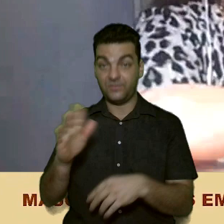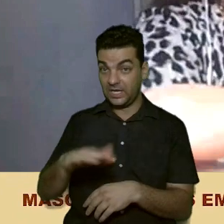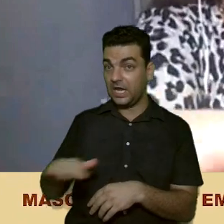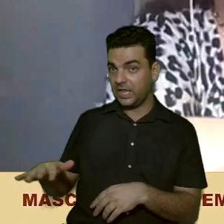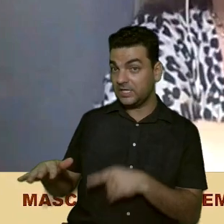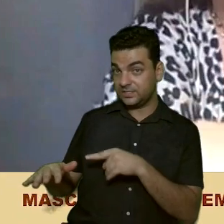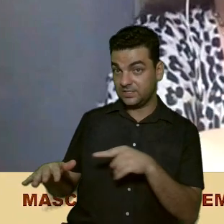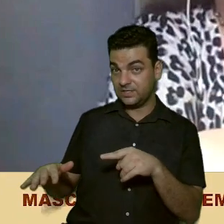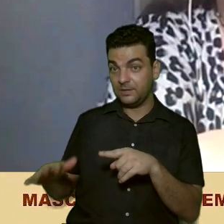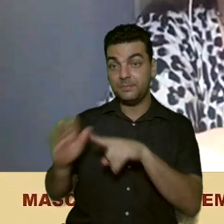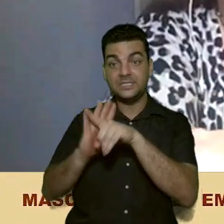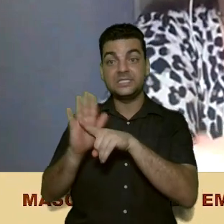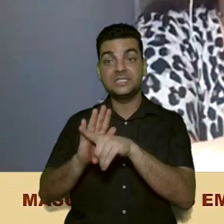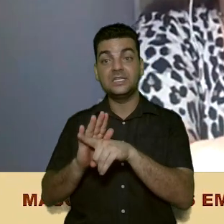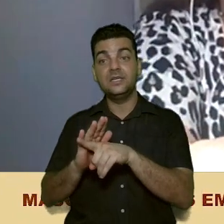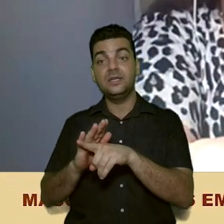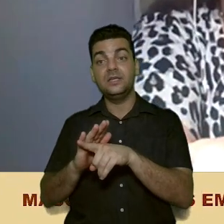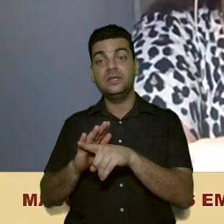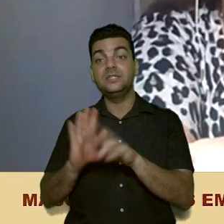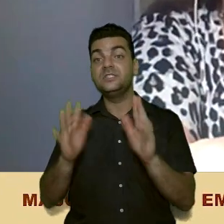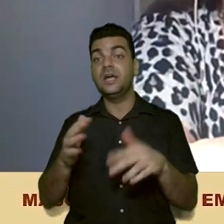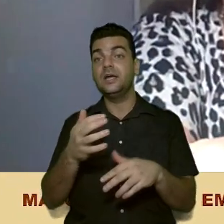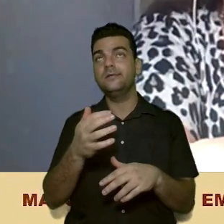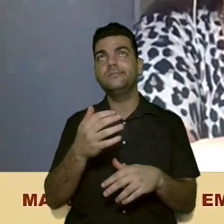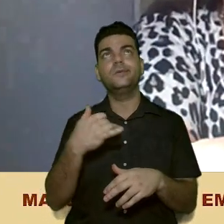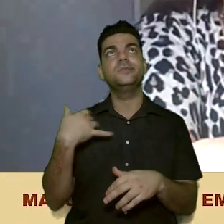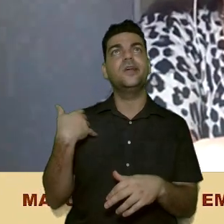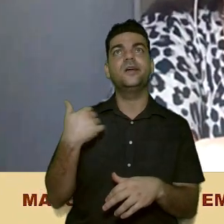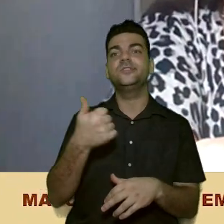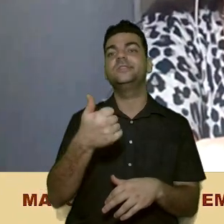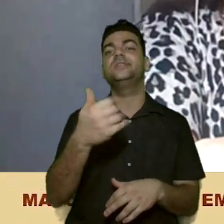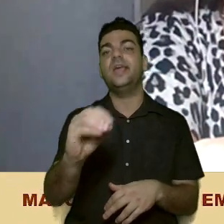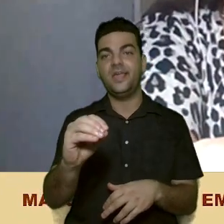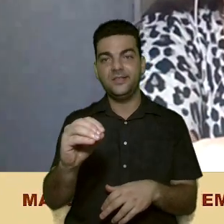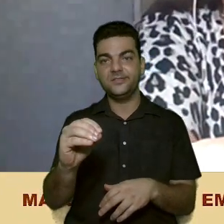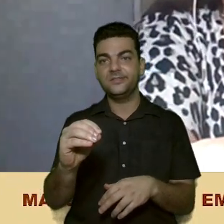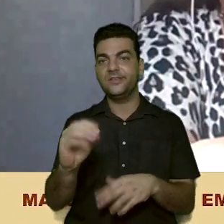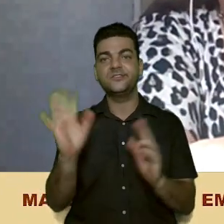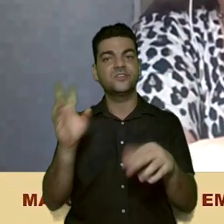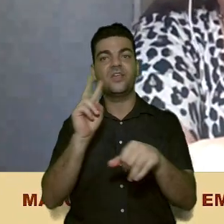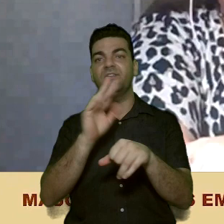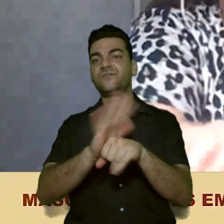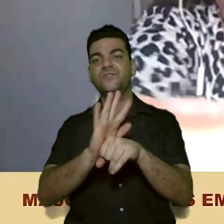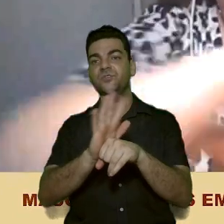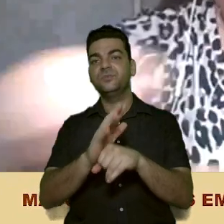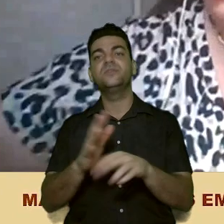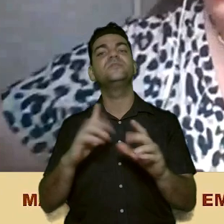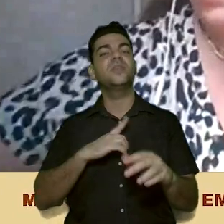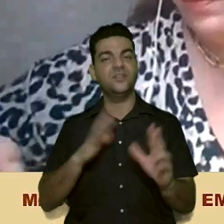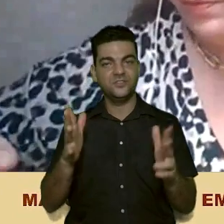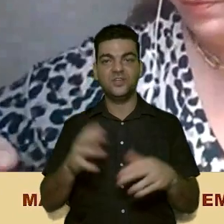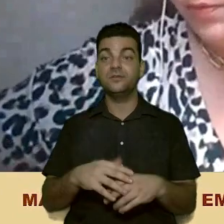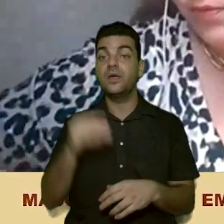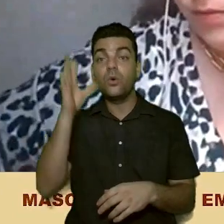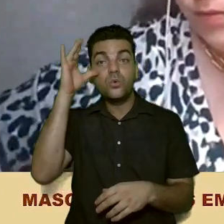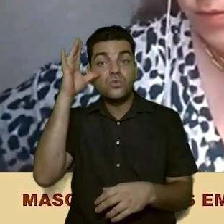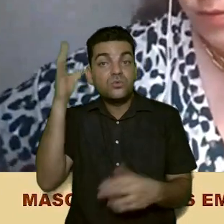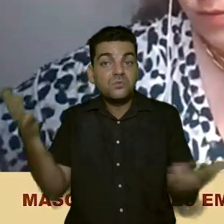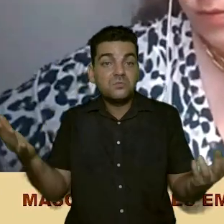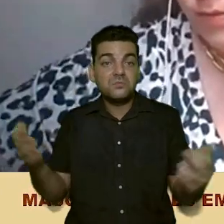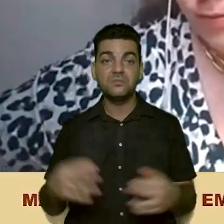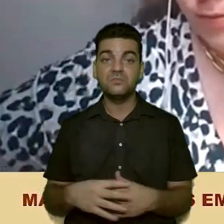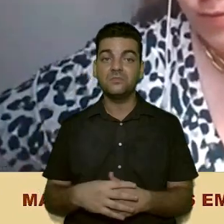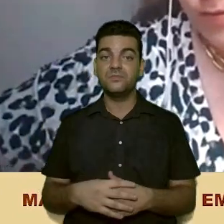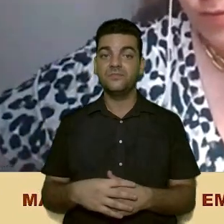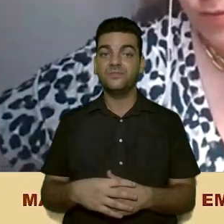porque a pesquisa mostra que há 10 anos, 11 anos, as crianças estão consumindo já esse tipo de conteúdo, pela curiosidade,